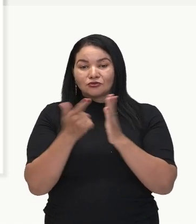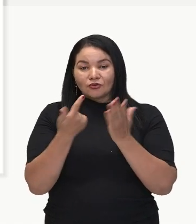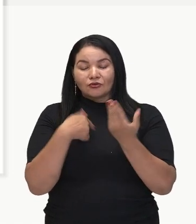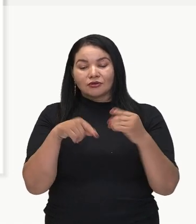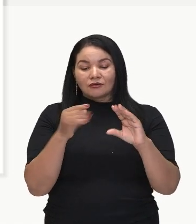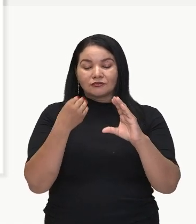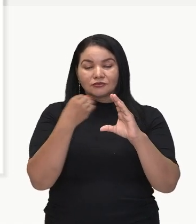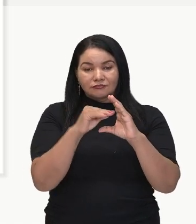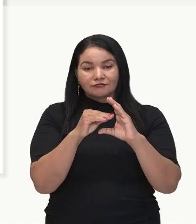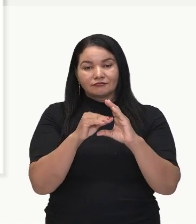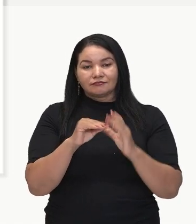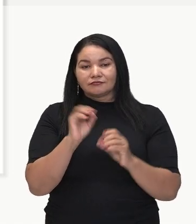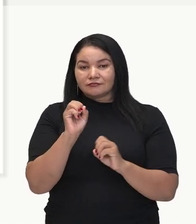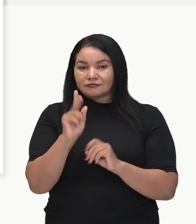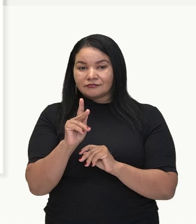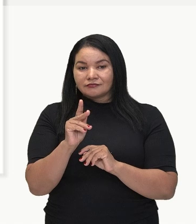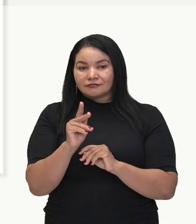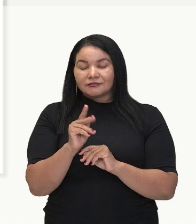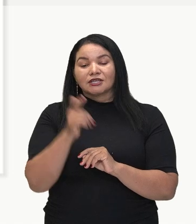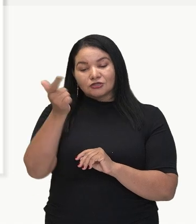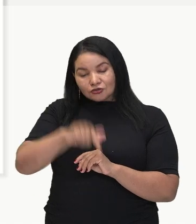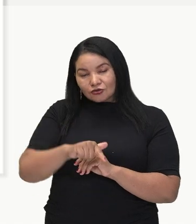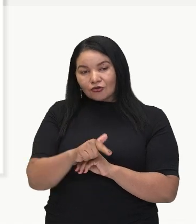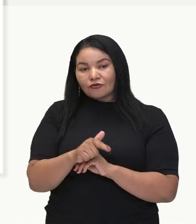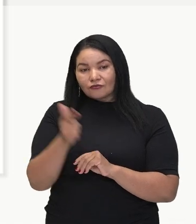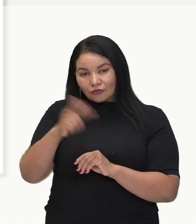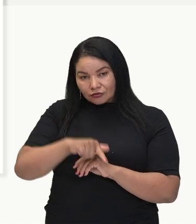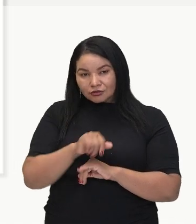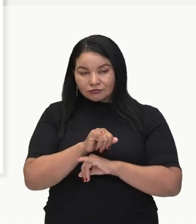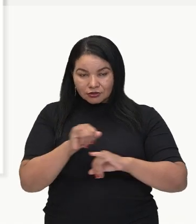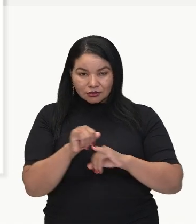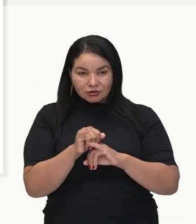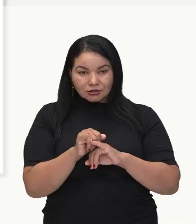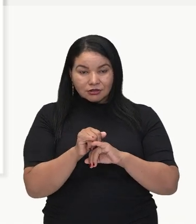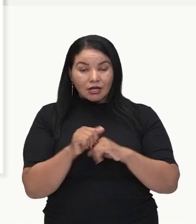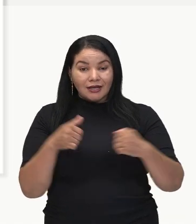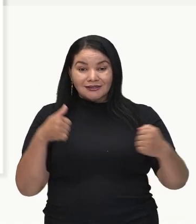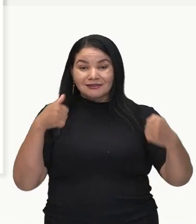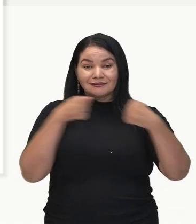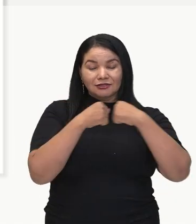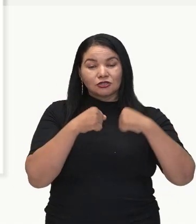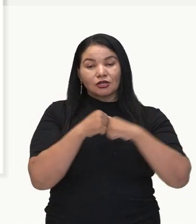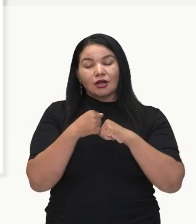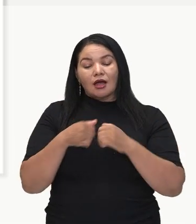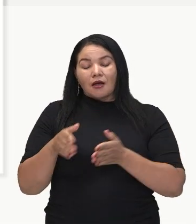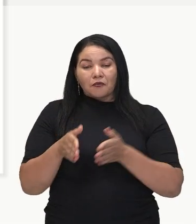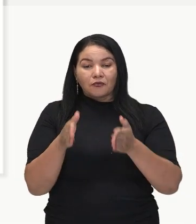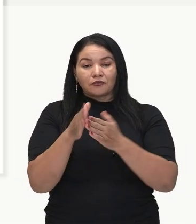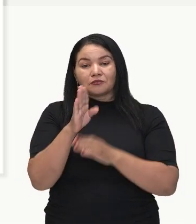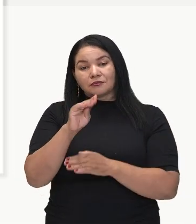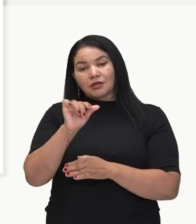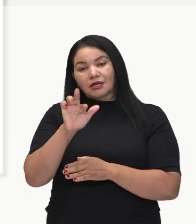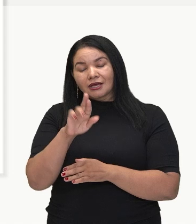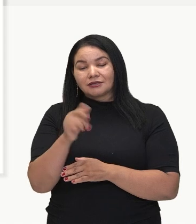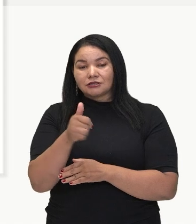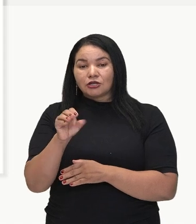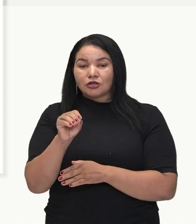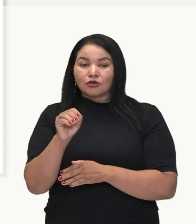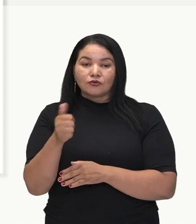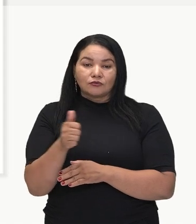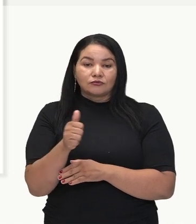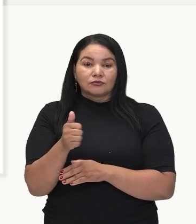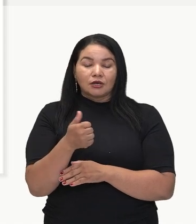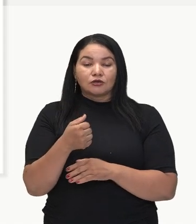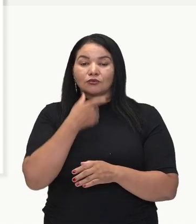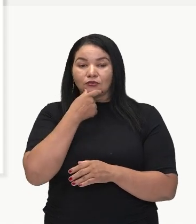Muito bem. Então, vamos prosseguir aqui com o nosso texto. Olha só. Um acidente grave na BR-101 deixou o motorista ferido. O condutor